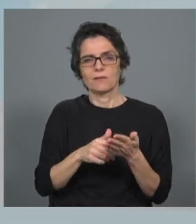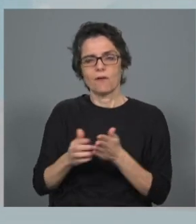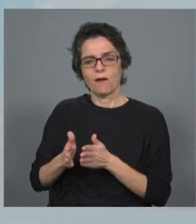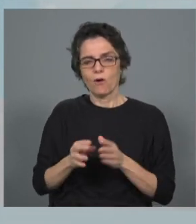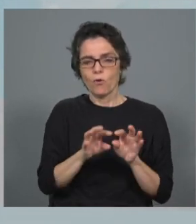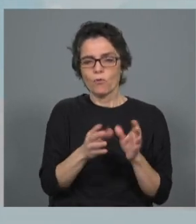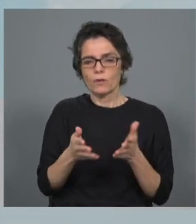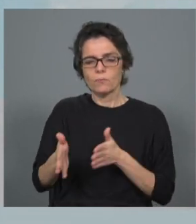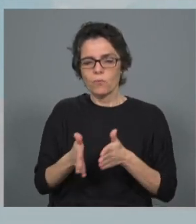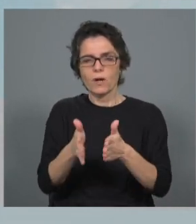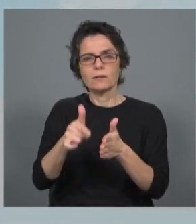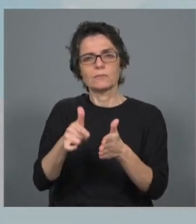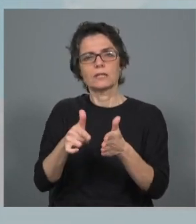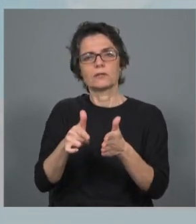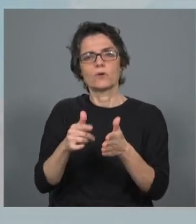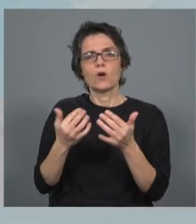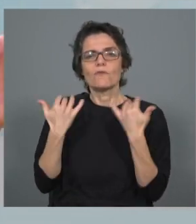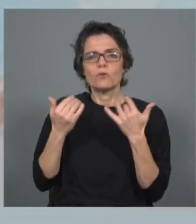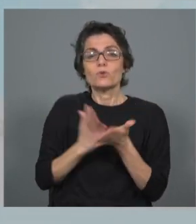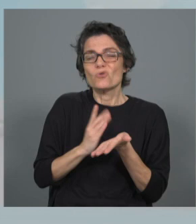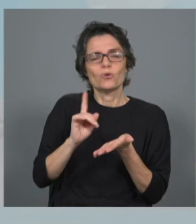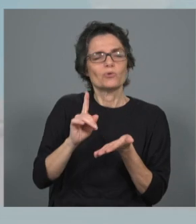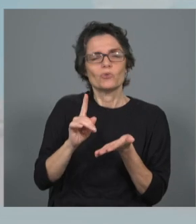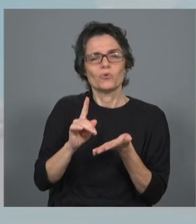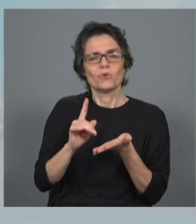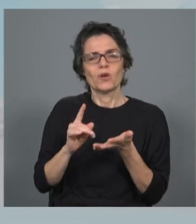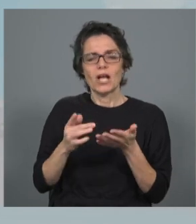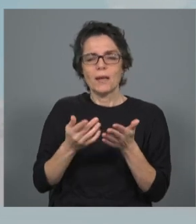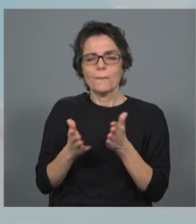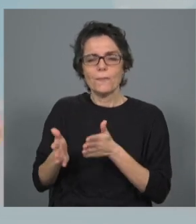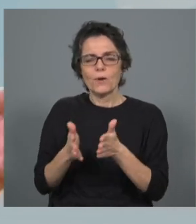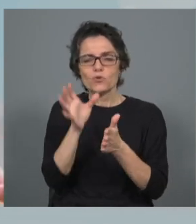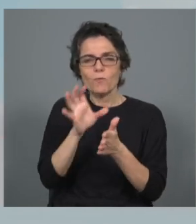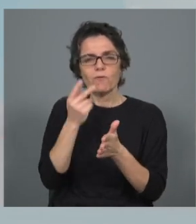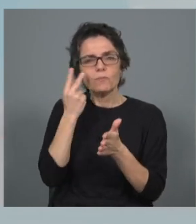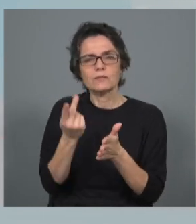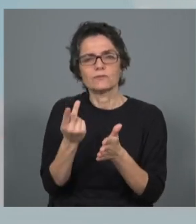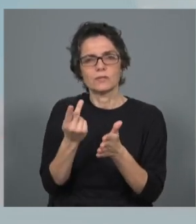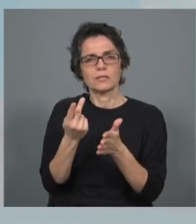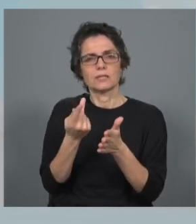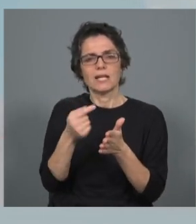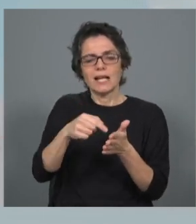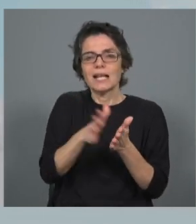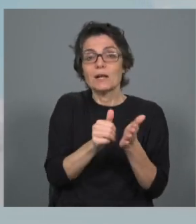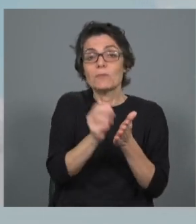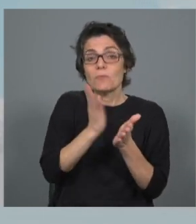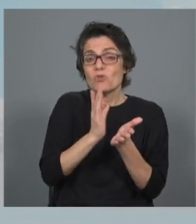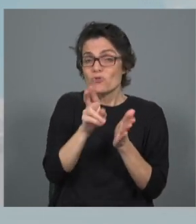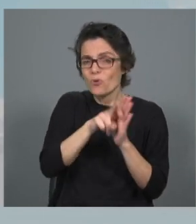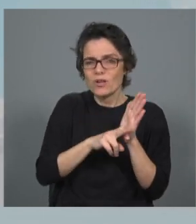um condensado de informação religiosa, não apenas uma lista de regras ou de verdades a acreditar,